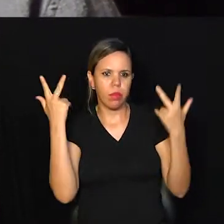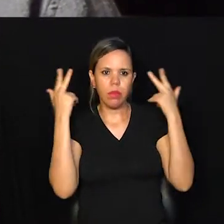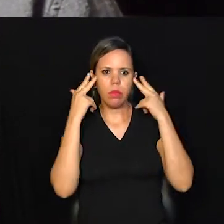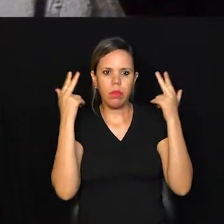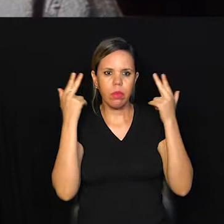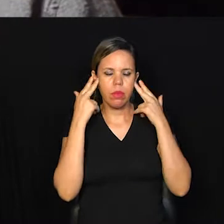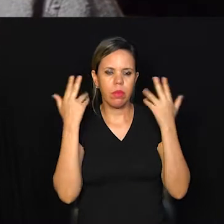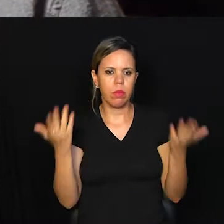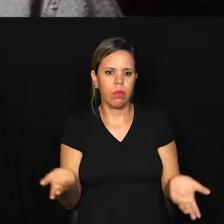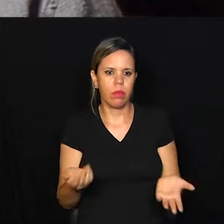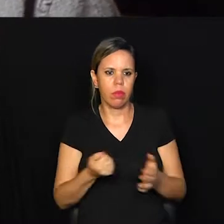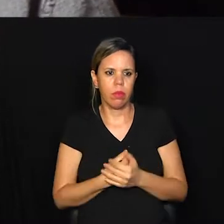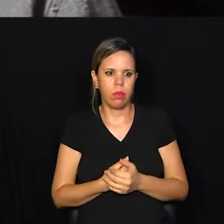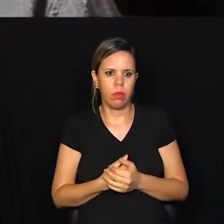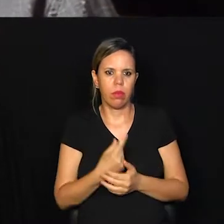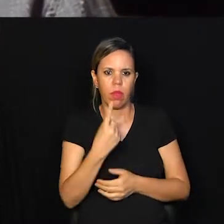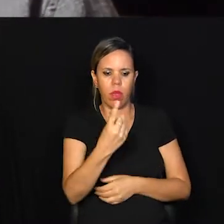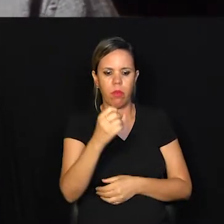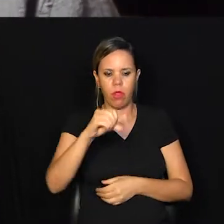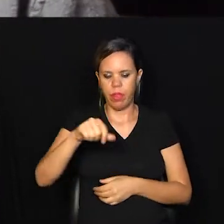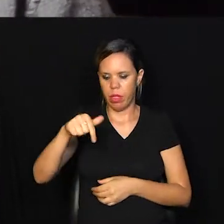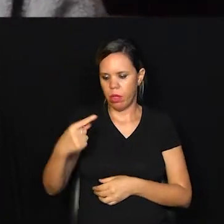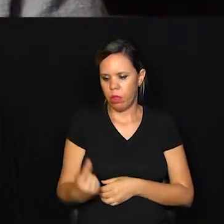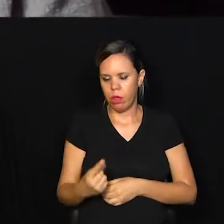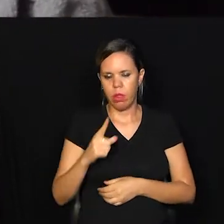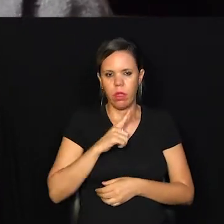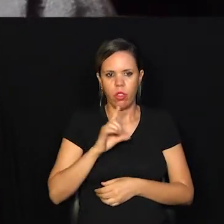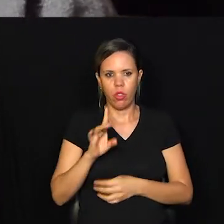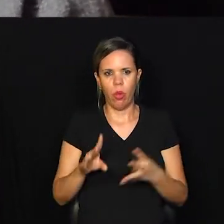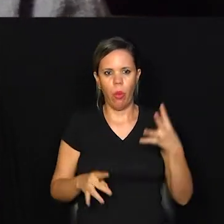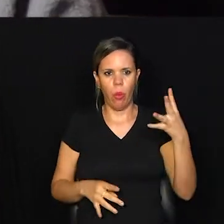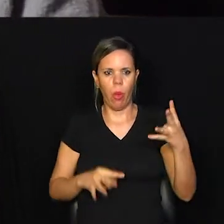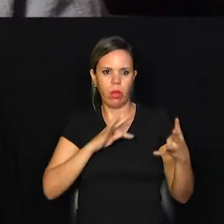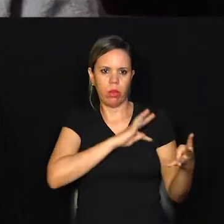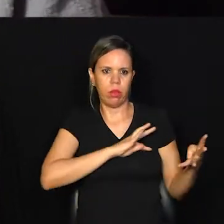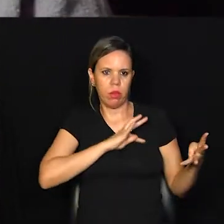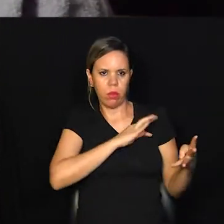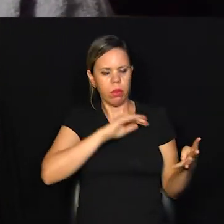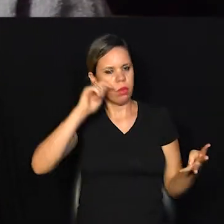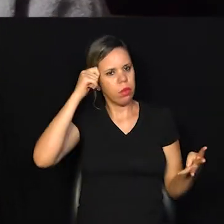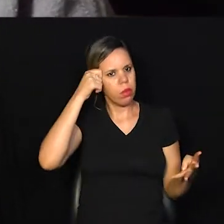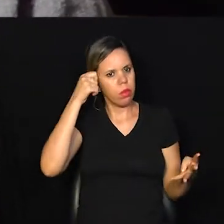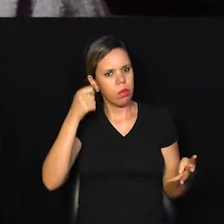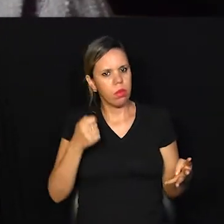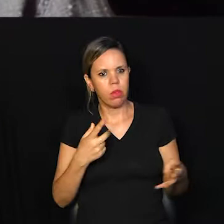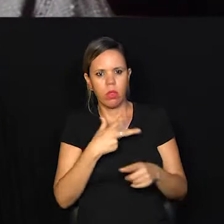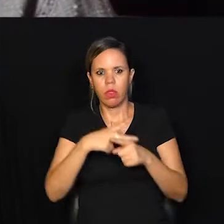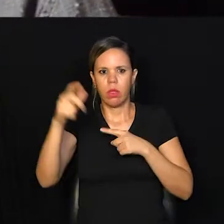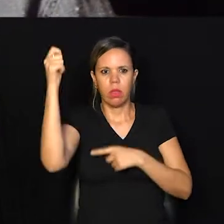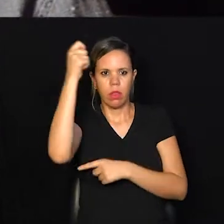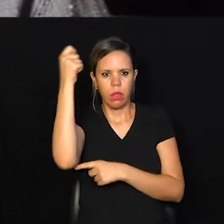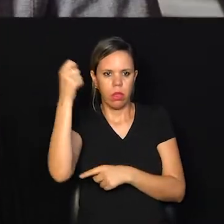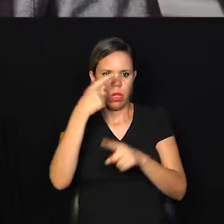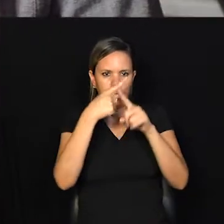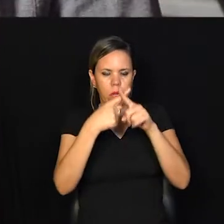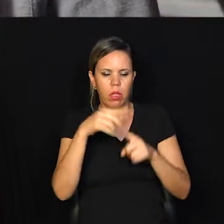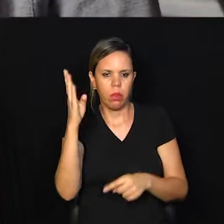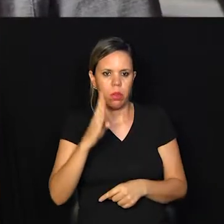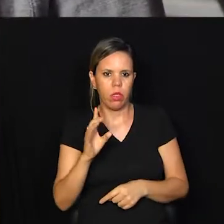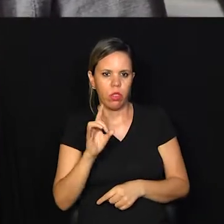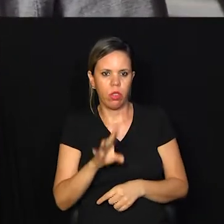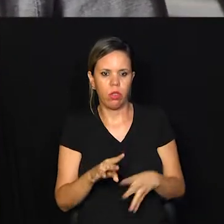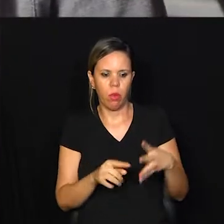normal, desde 1971, você ter apenas 4 técnicos negros que foram campeões de Campeonato Brasileiro. Só